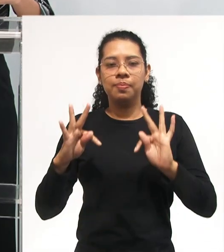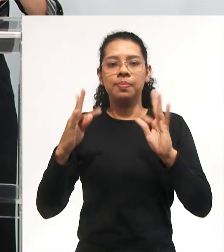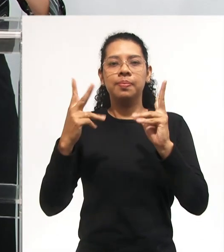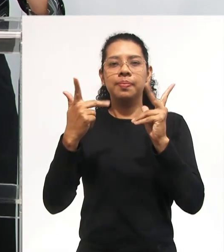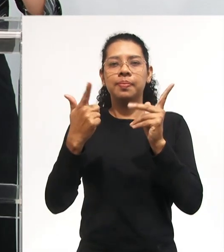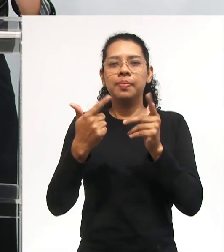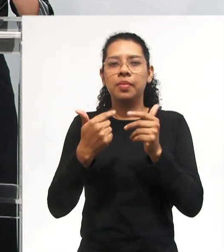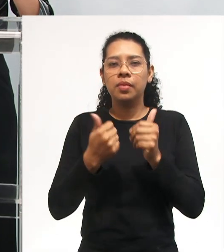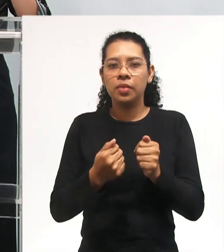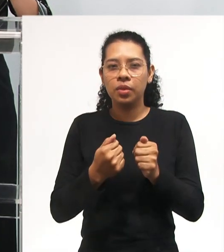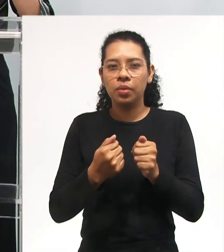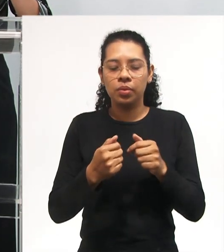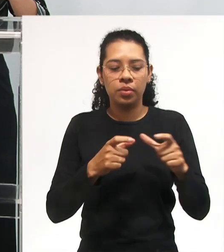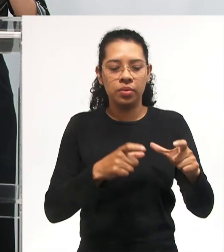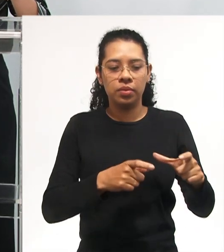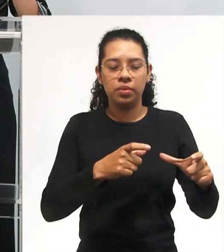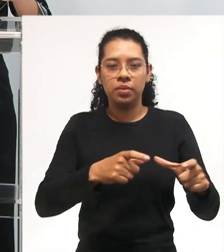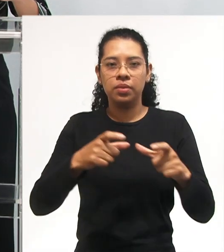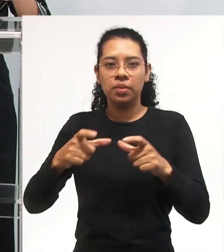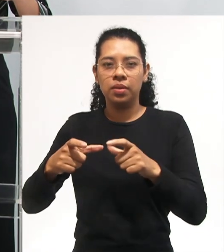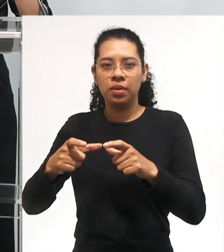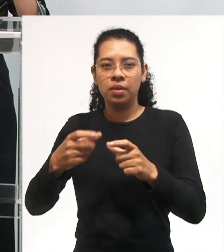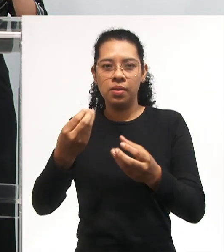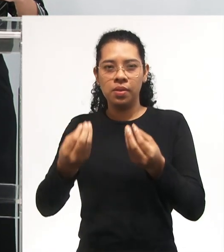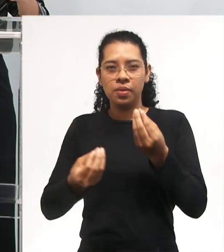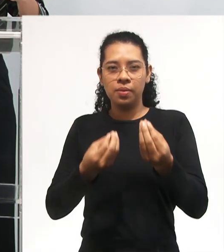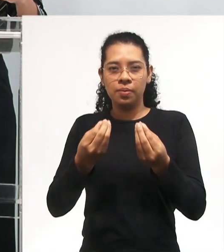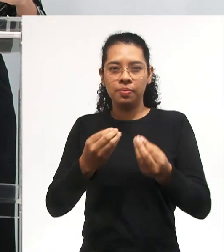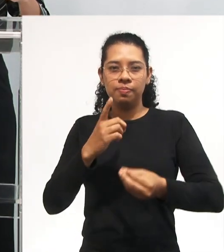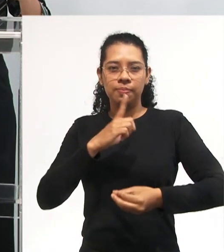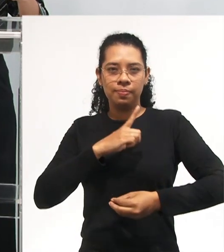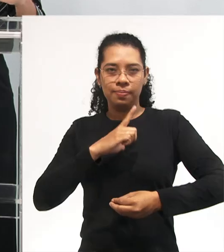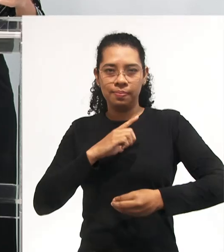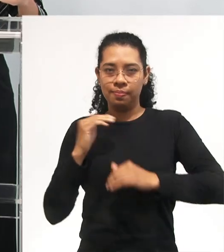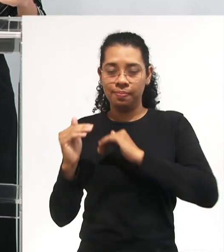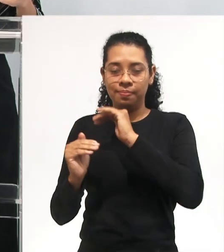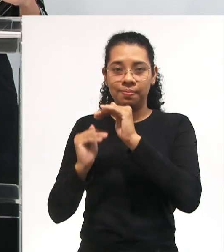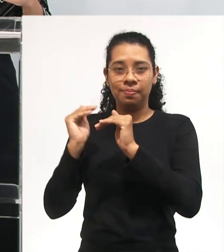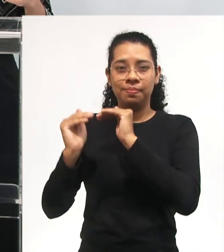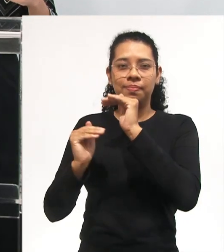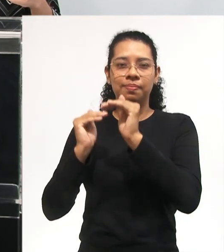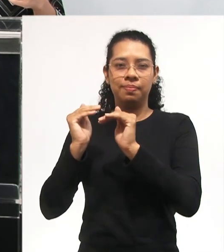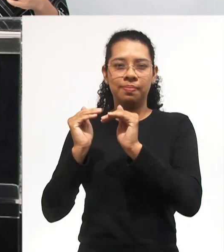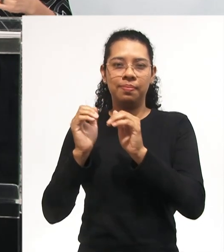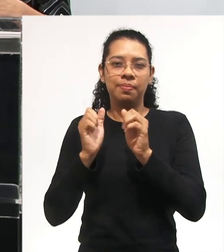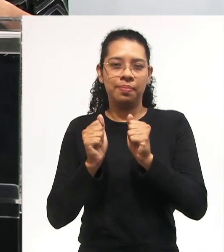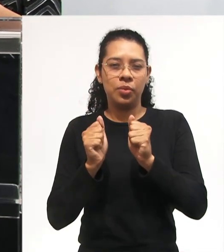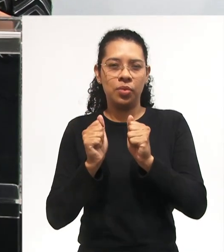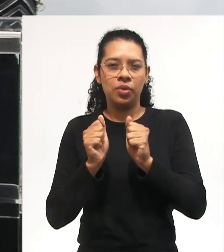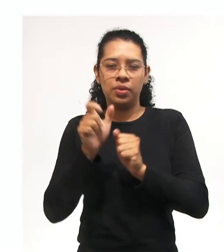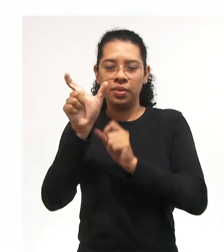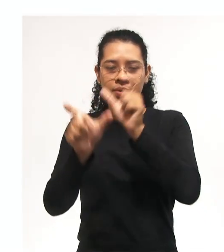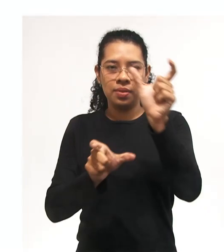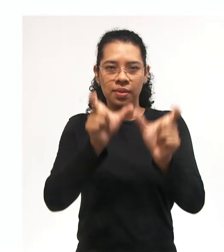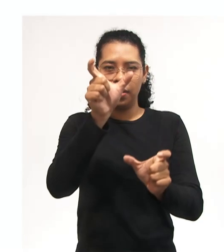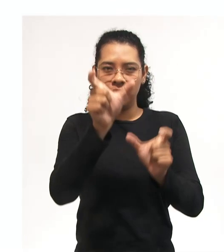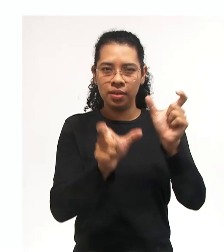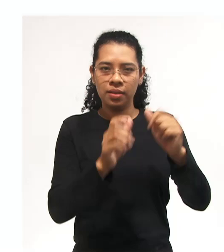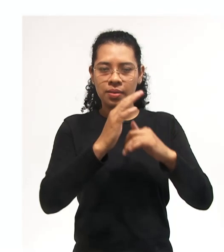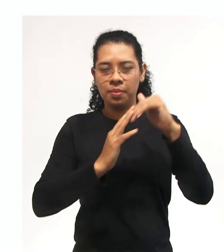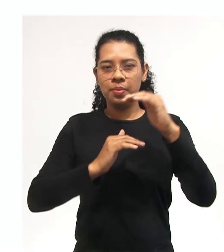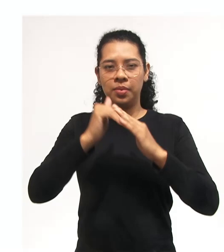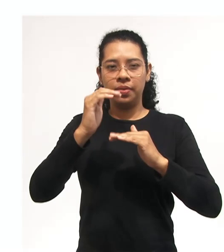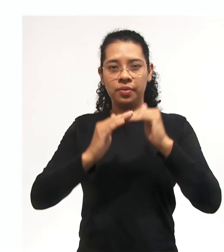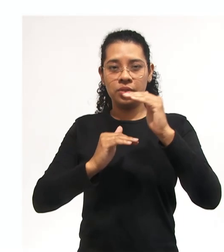como se orienta e se maximiza ou utiliza melhor os recursos humanos. Então, qual